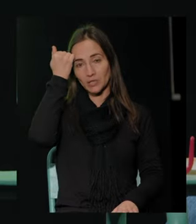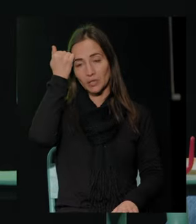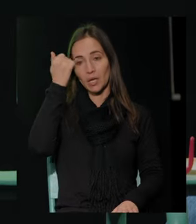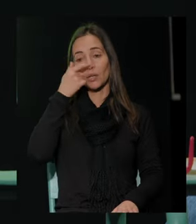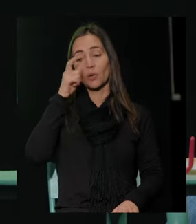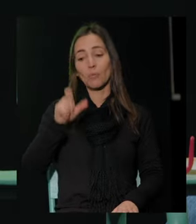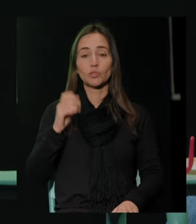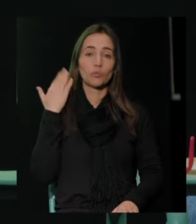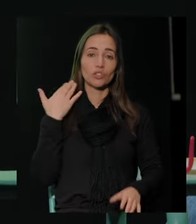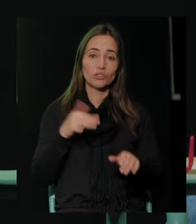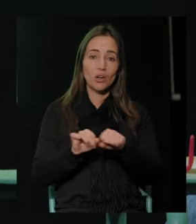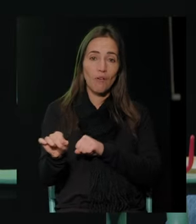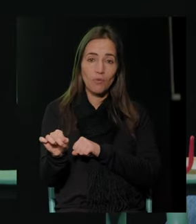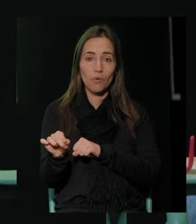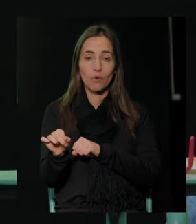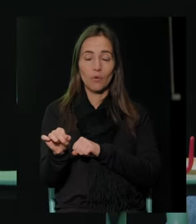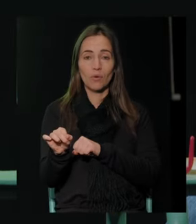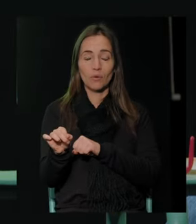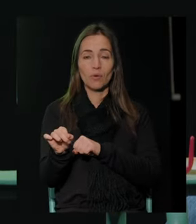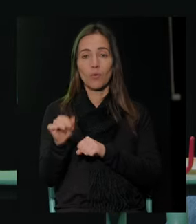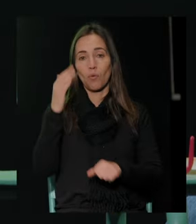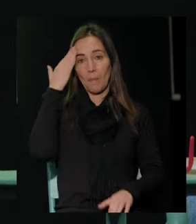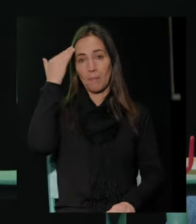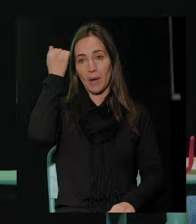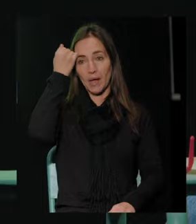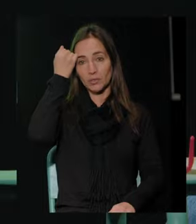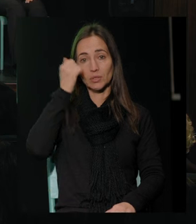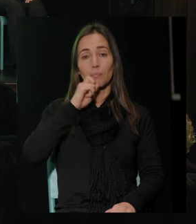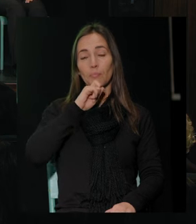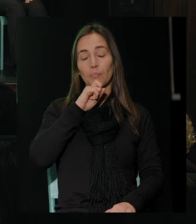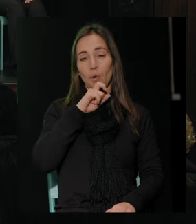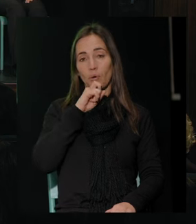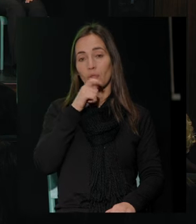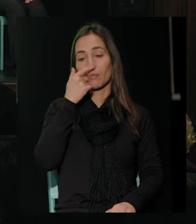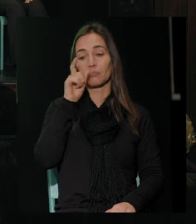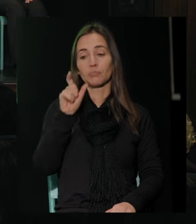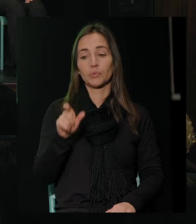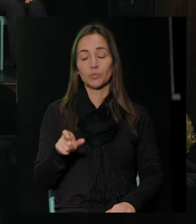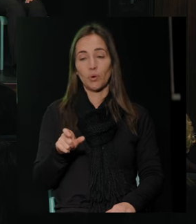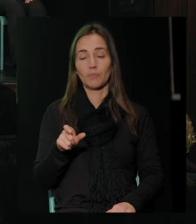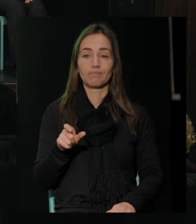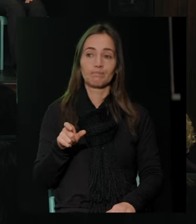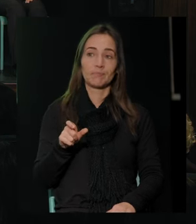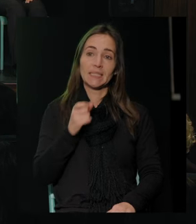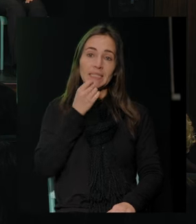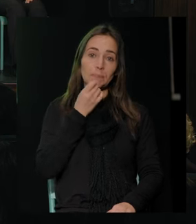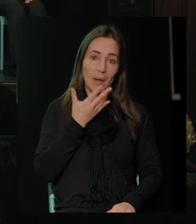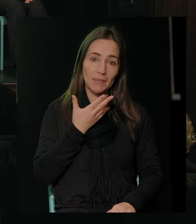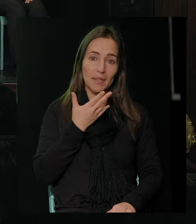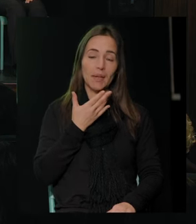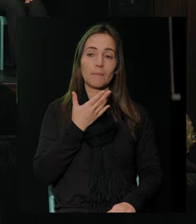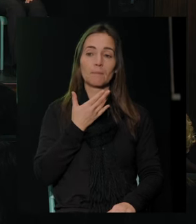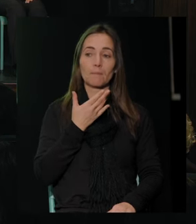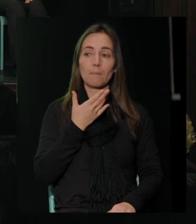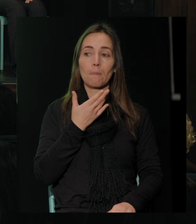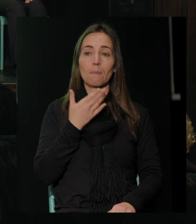pessoa escravizada, de um escravo, em que o mestre até pode ser uma pessoa, permita uma palavra, simpática,